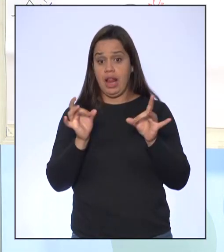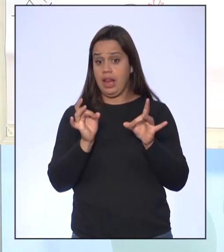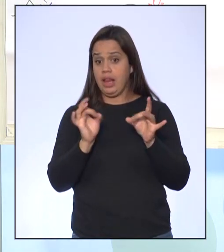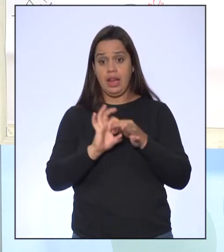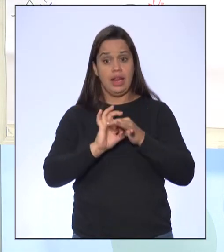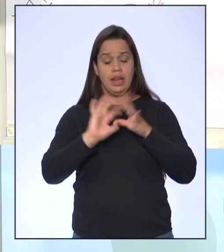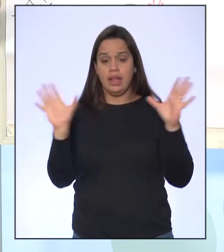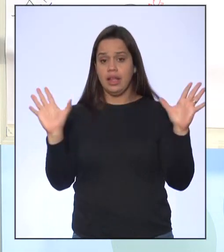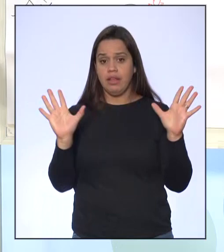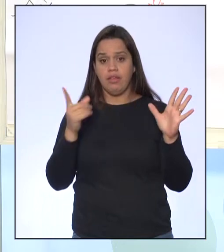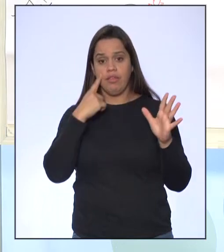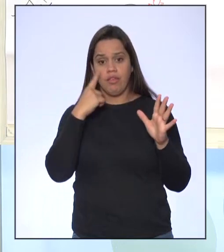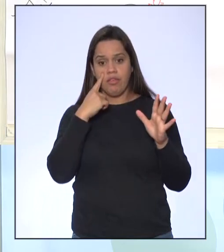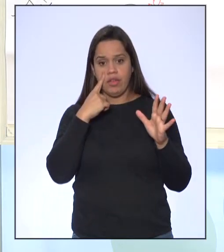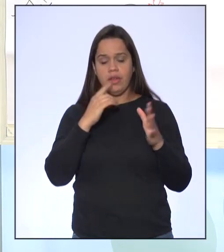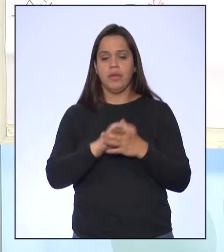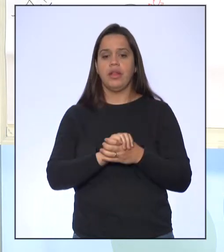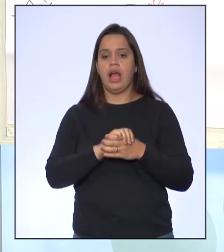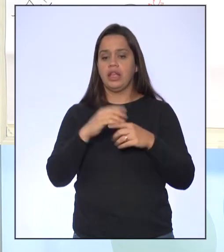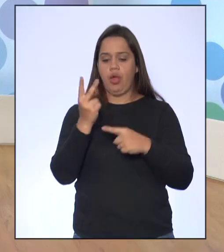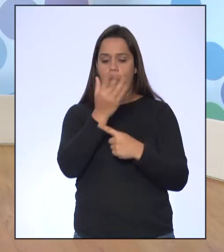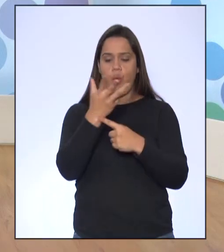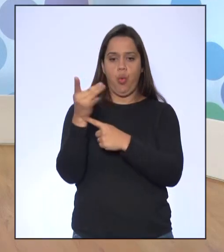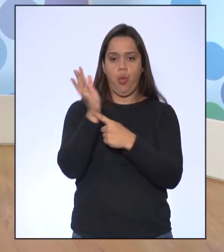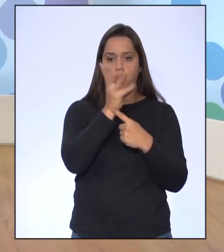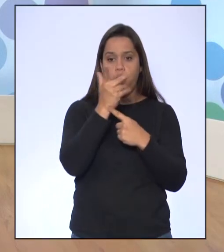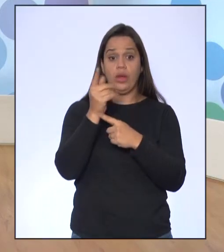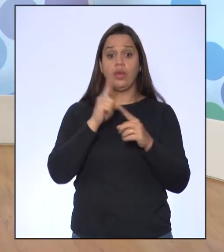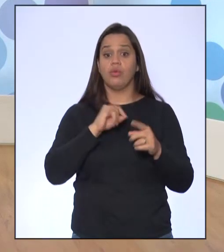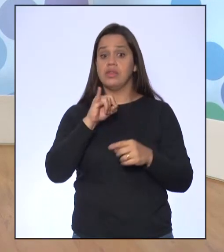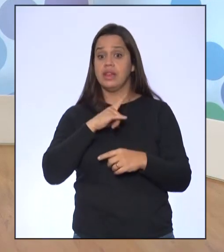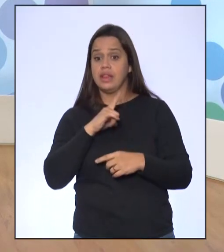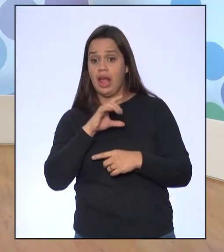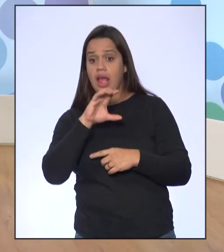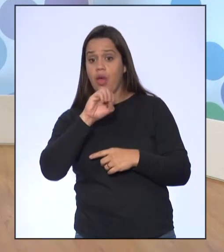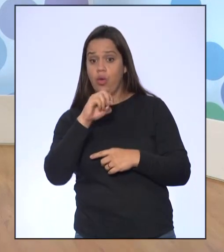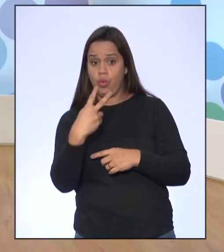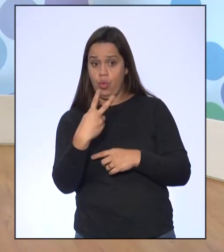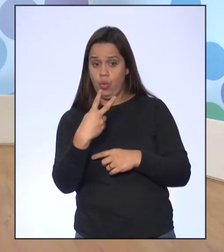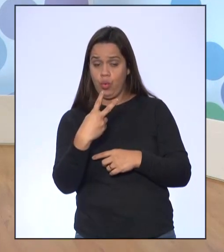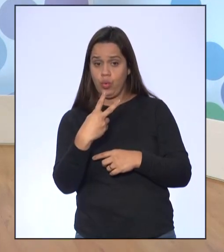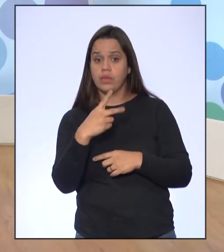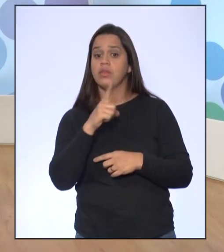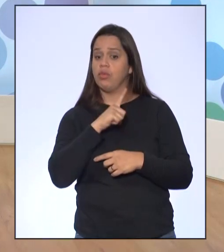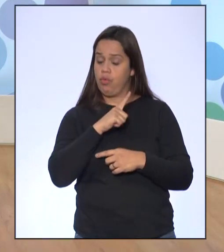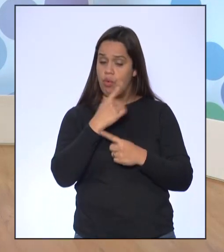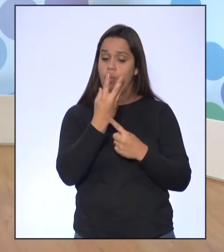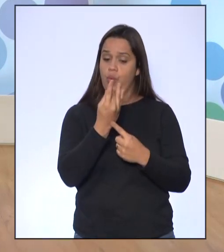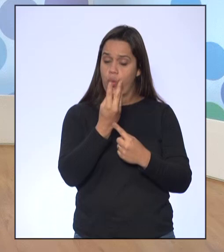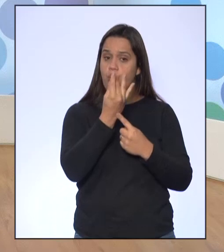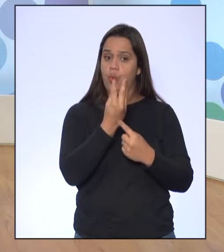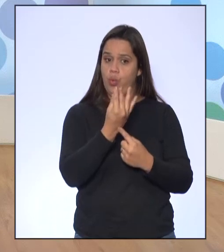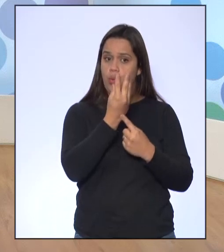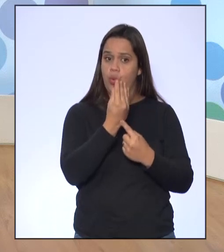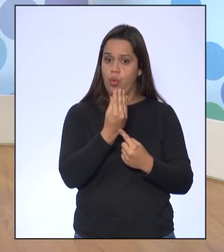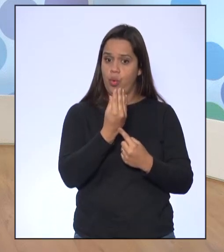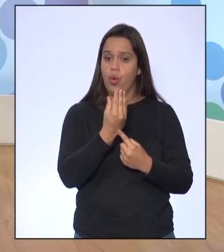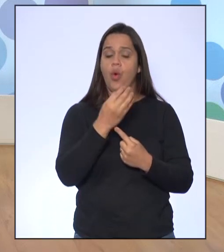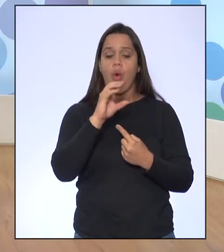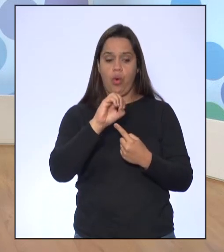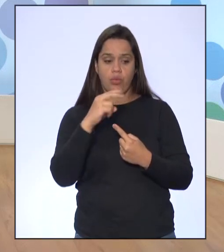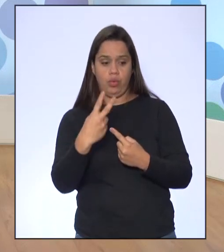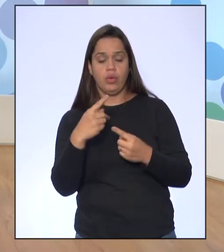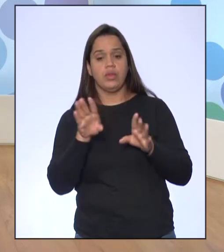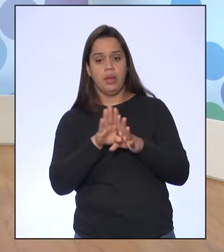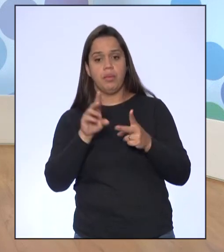O oxigênio todo aqui do estúdio. Então, enquanto tem oxigênio, o fogo está lá. E o combustível, né? Certo. Tanto o oxigênio, que é o comburente,